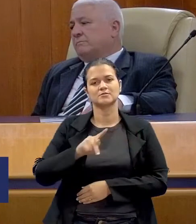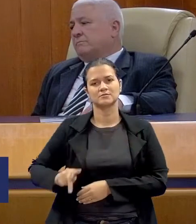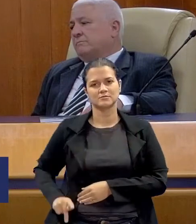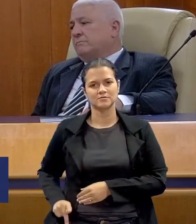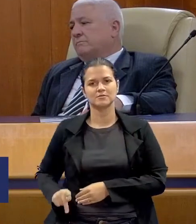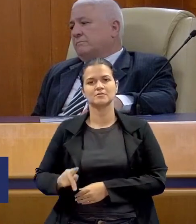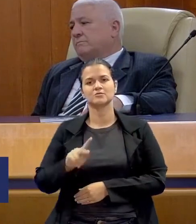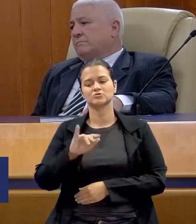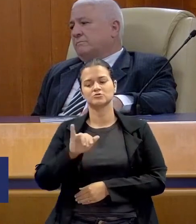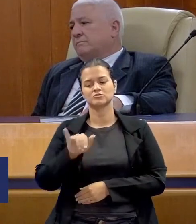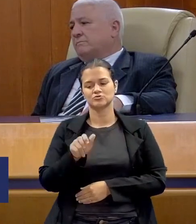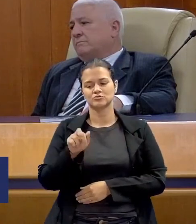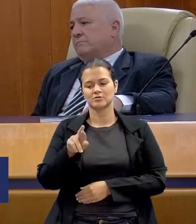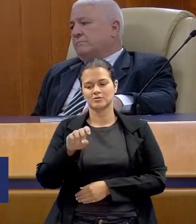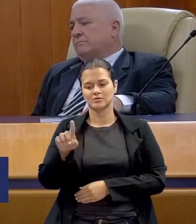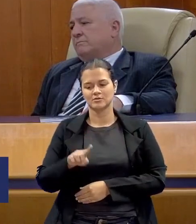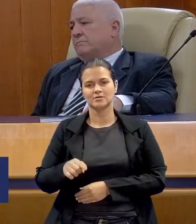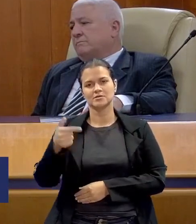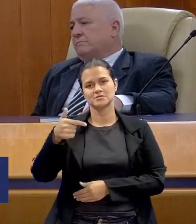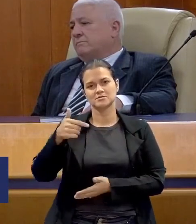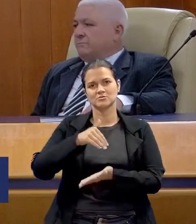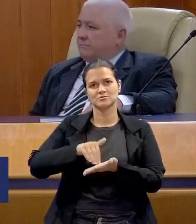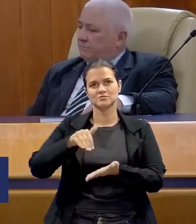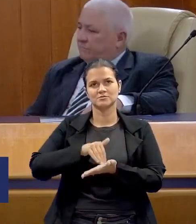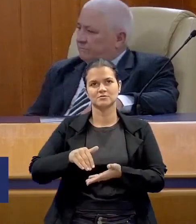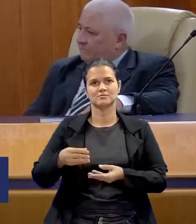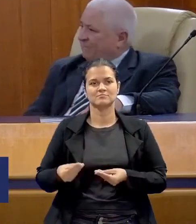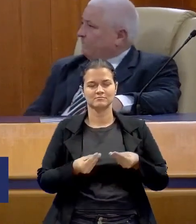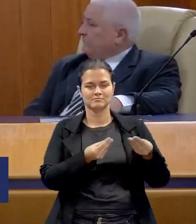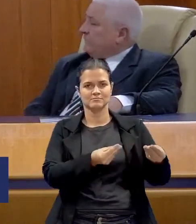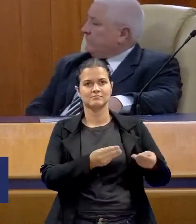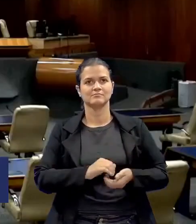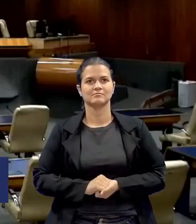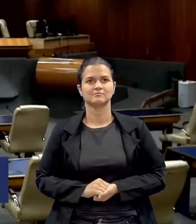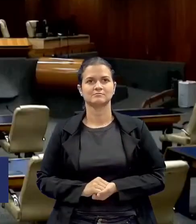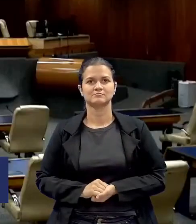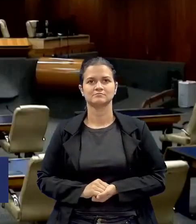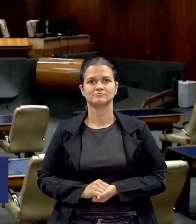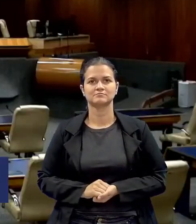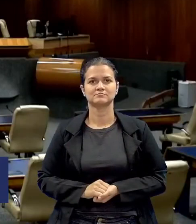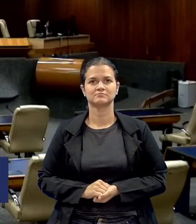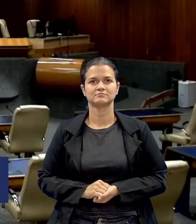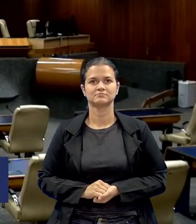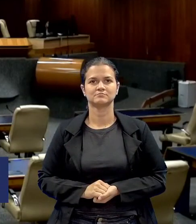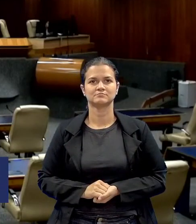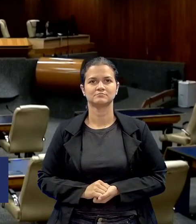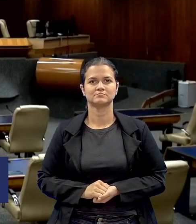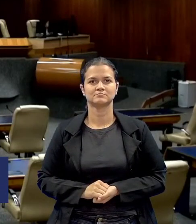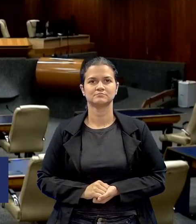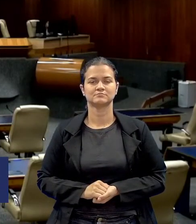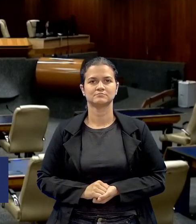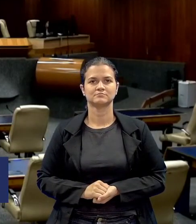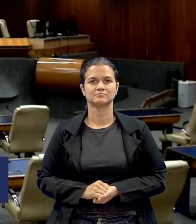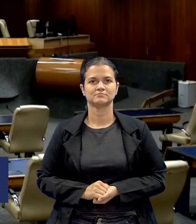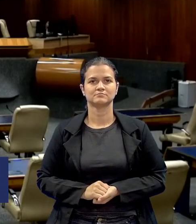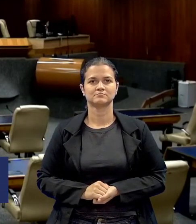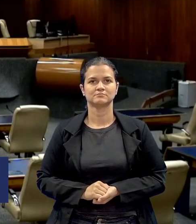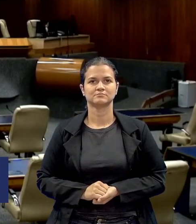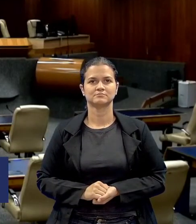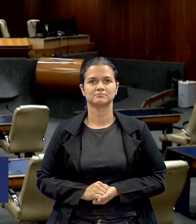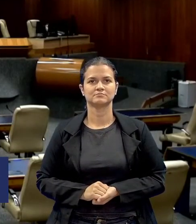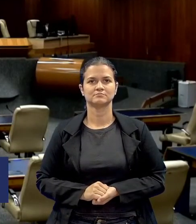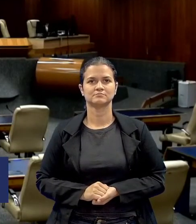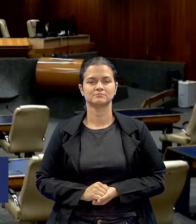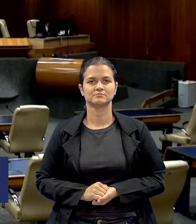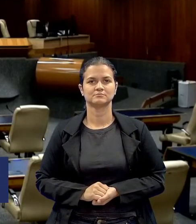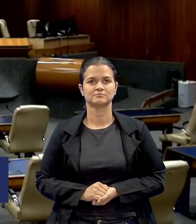e Juarez Lopes, segundo secretário. Por favor. Entrega primeiro? Vai lá, pode entregar. Não sou muito dessa coisa, não. Aham,